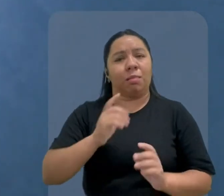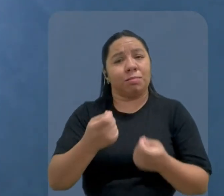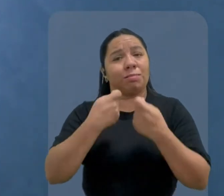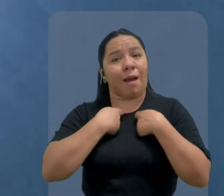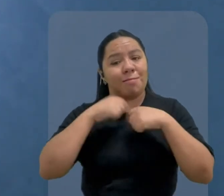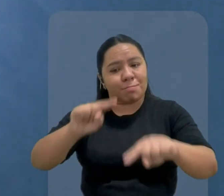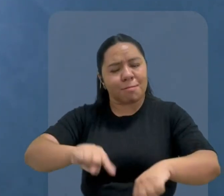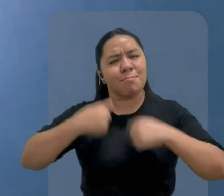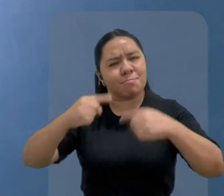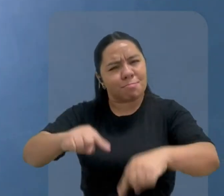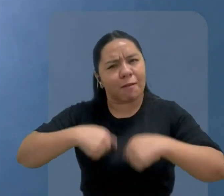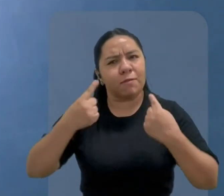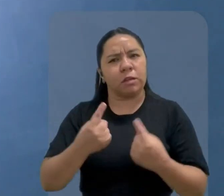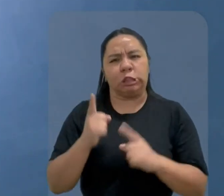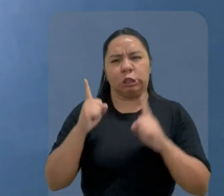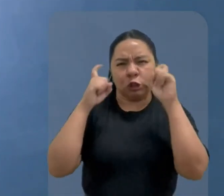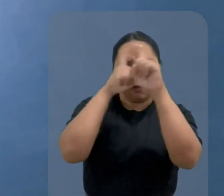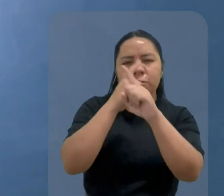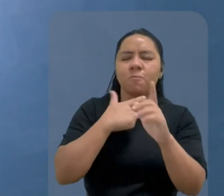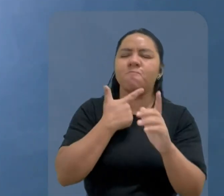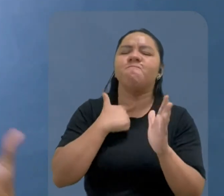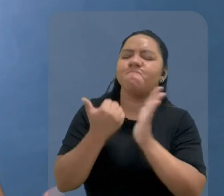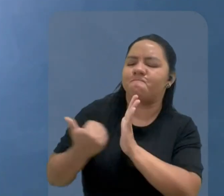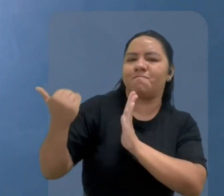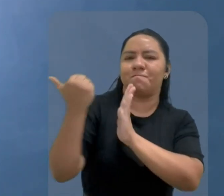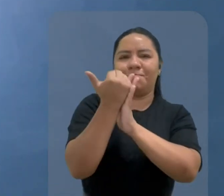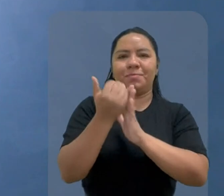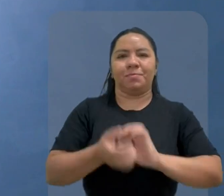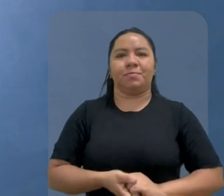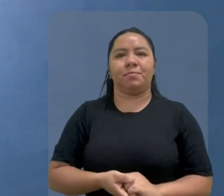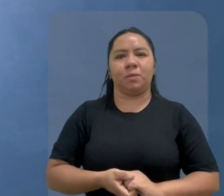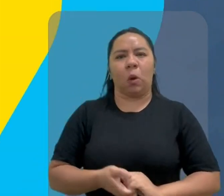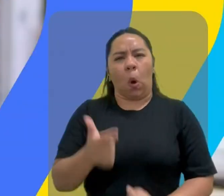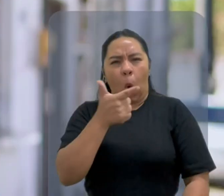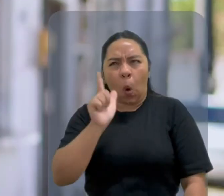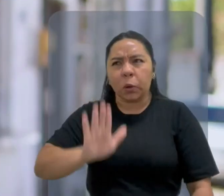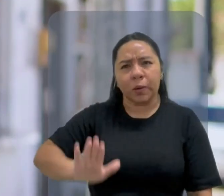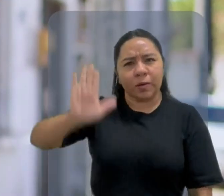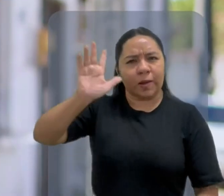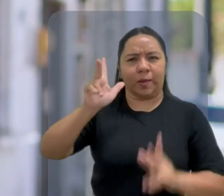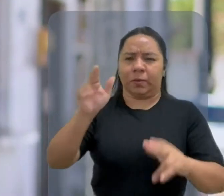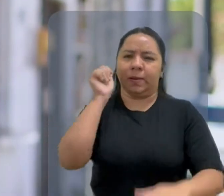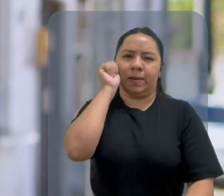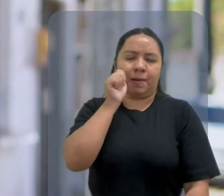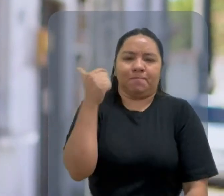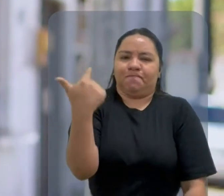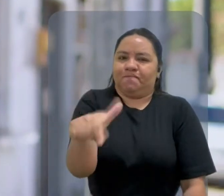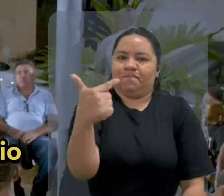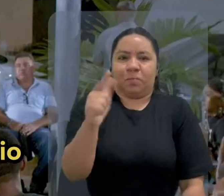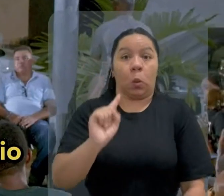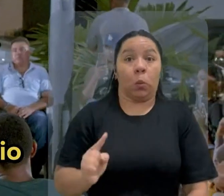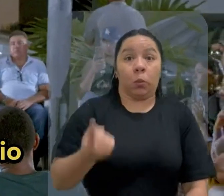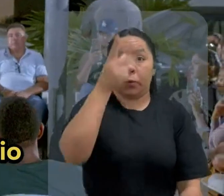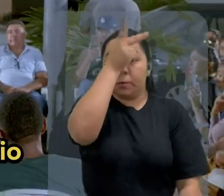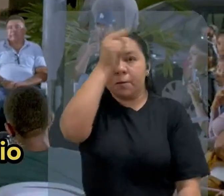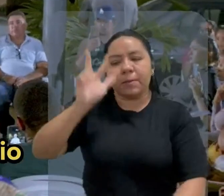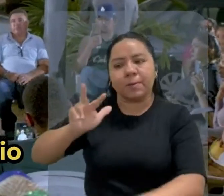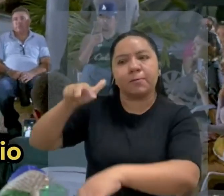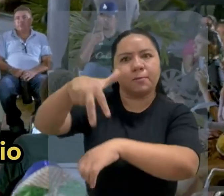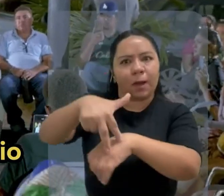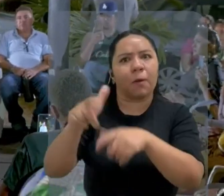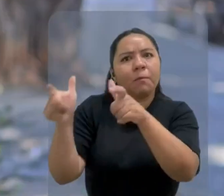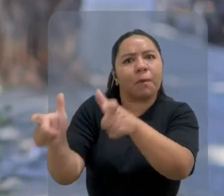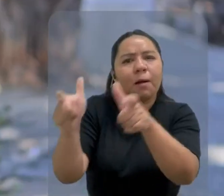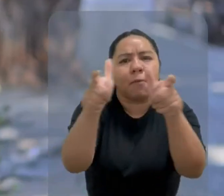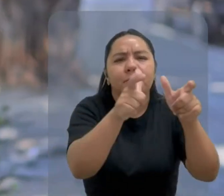Eu amo esse desafio. Quanto mais alguém diz que é difícil, mais eu tenho vontade de conseguir. Ninguém fez uma campanha igual o André. Ele foi o único prefeito